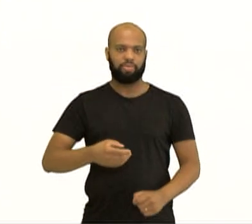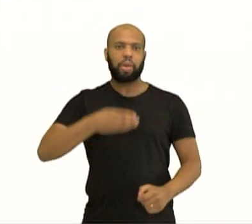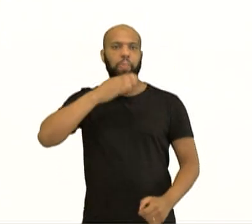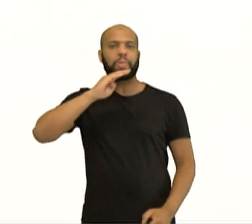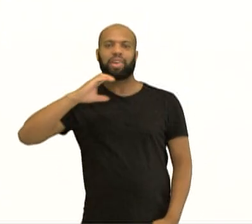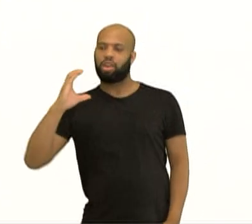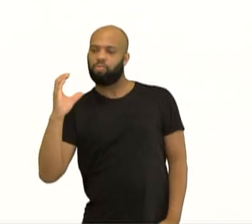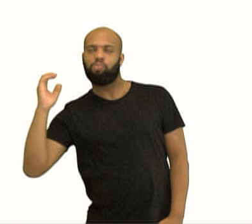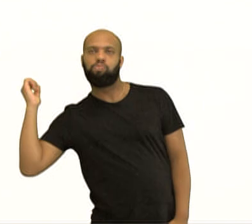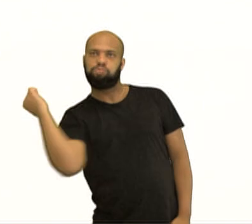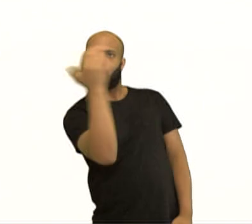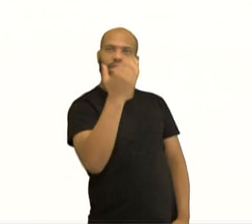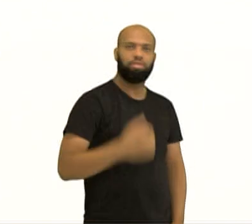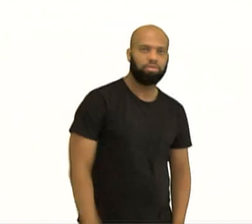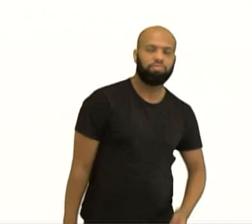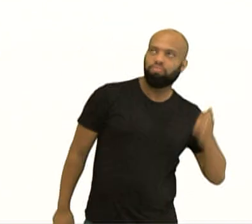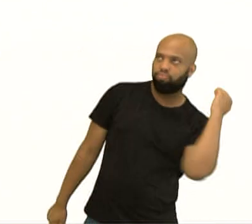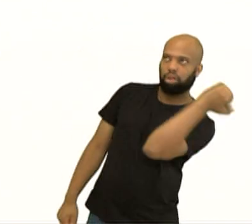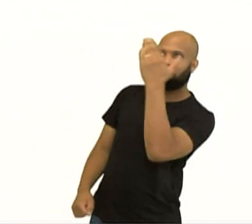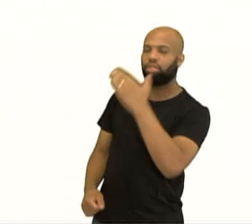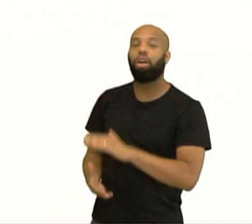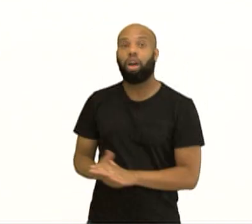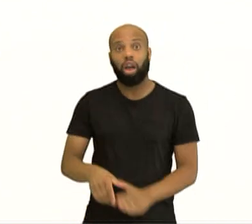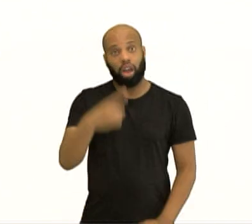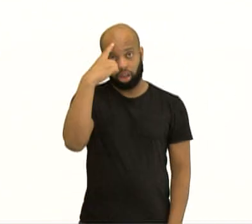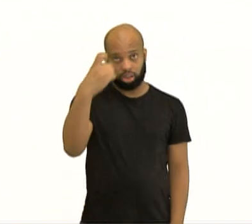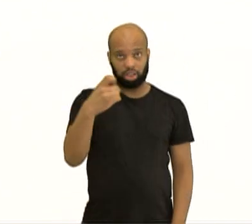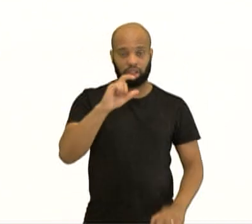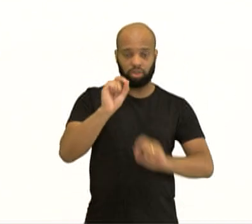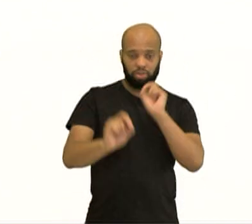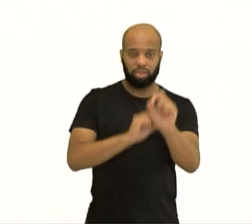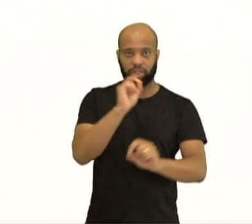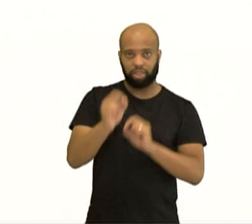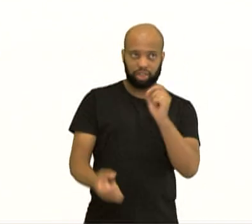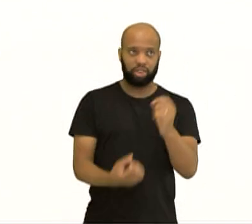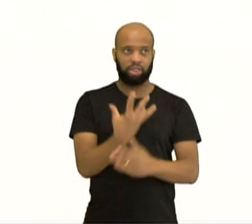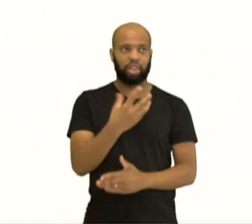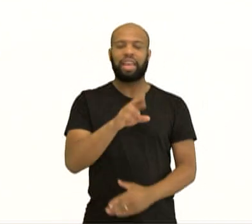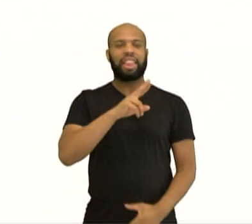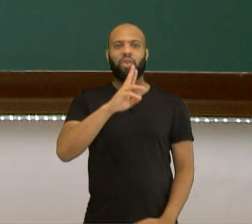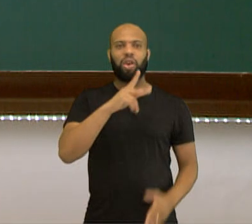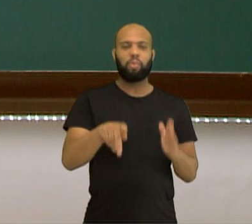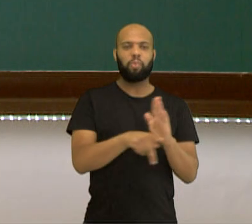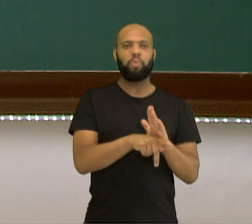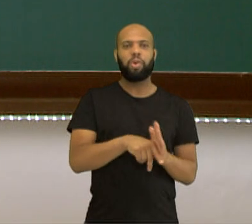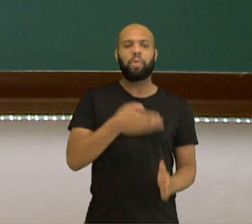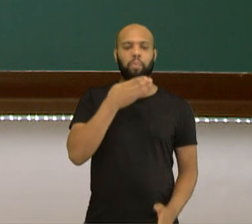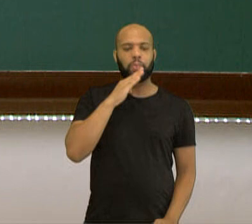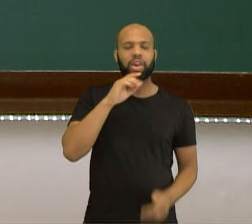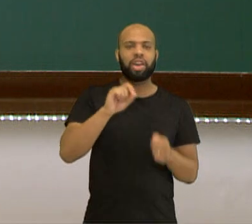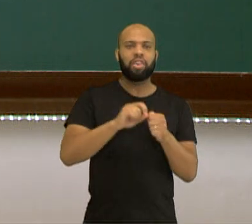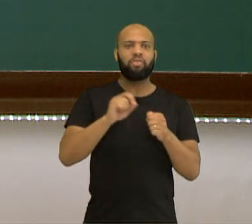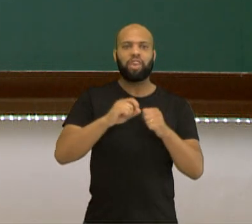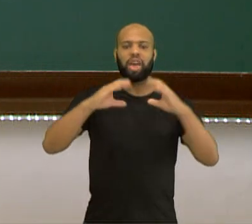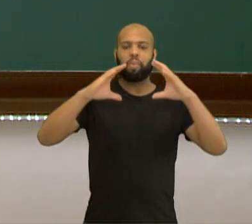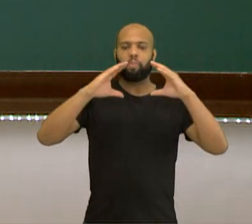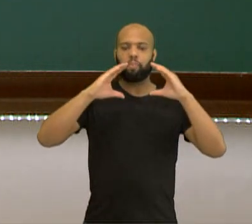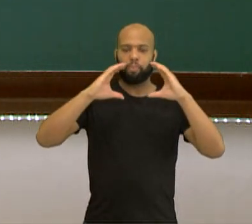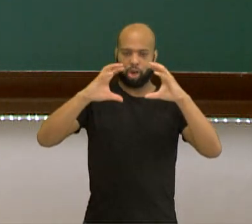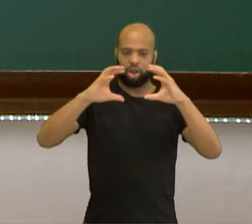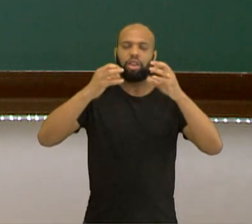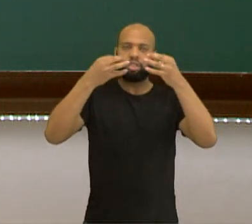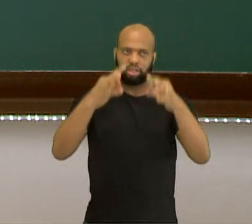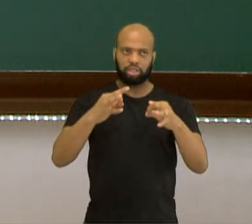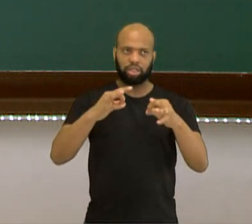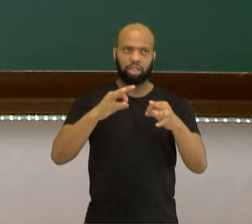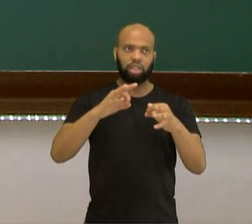a grande ideia de fazer esse esporte, né? Não vamos lançar a manga, agora vamos fazer uma bola para fazer o esporte.